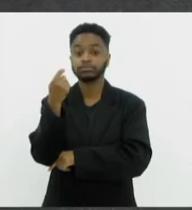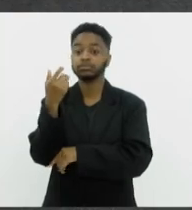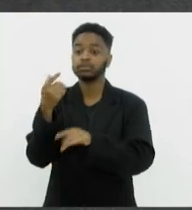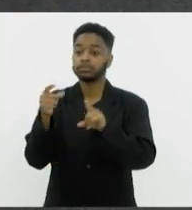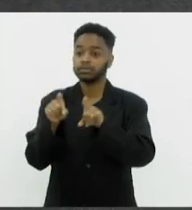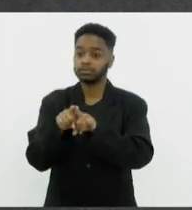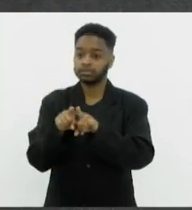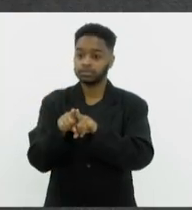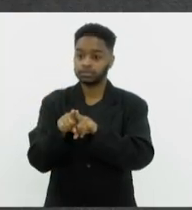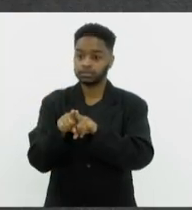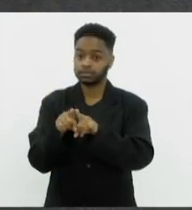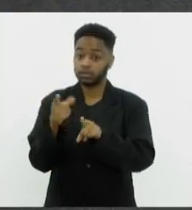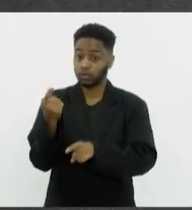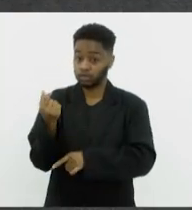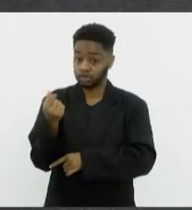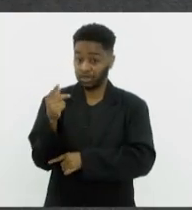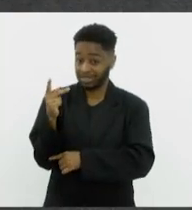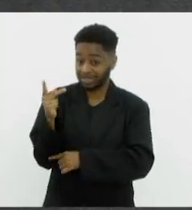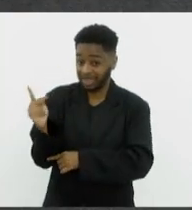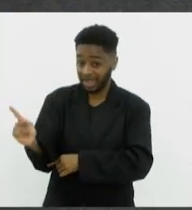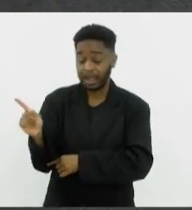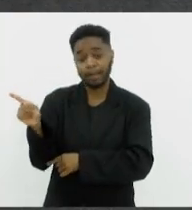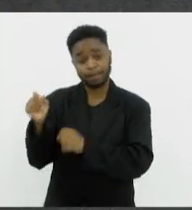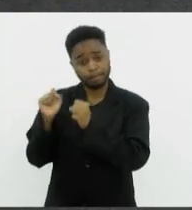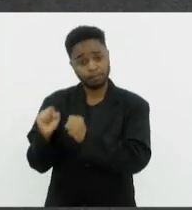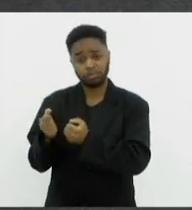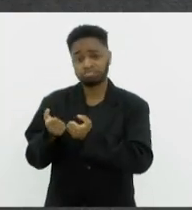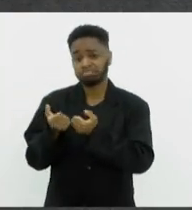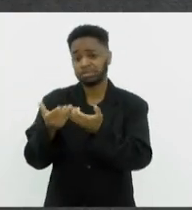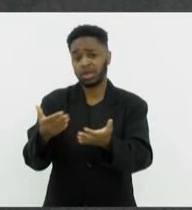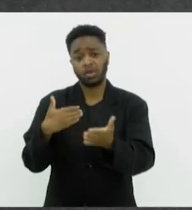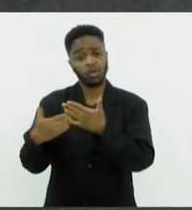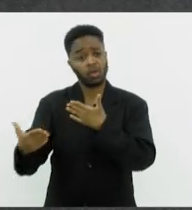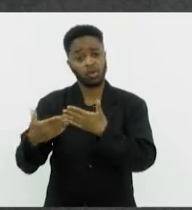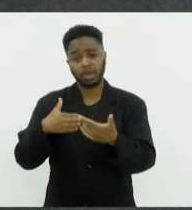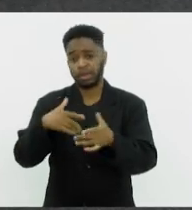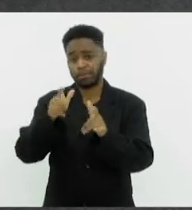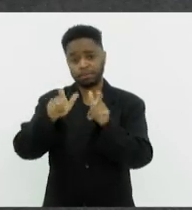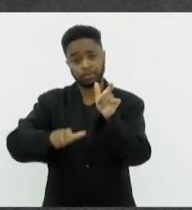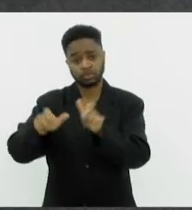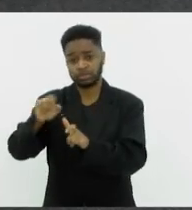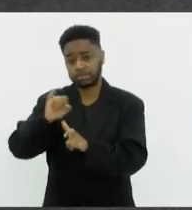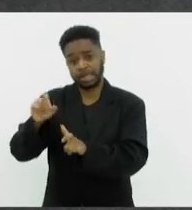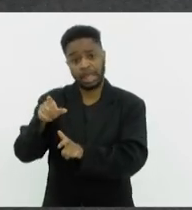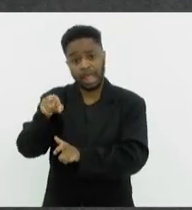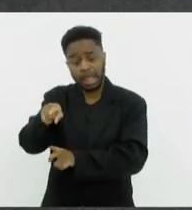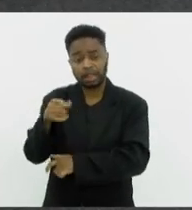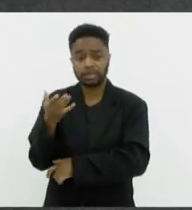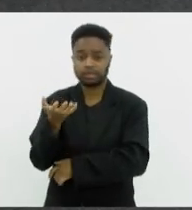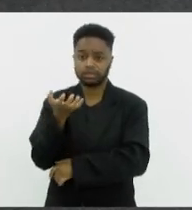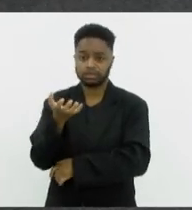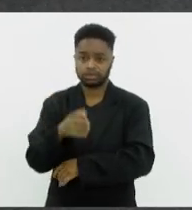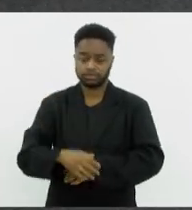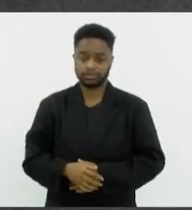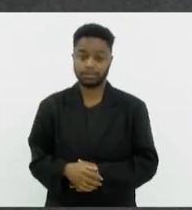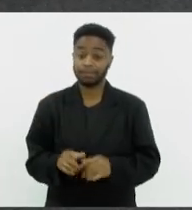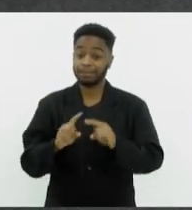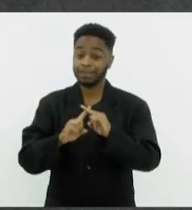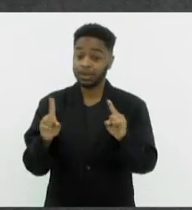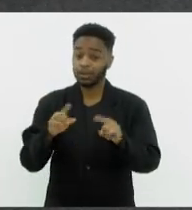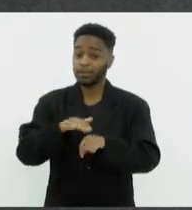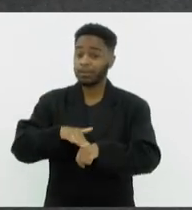E o cachê dela, ela pode dar para quem ela quiser, se ela quiser. Agora, o